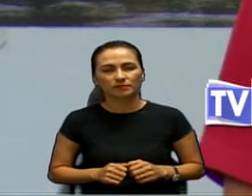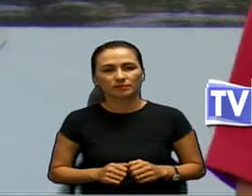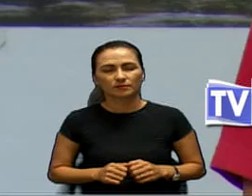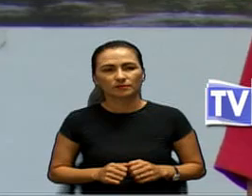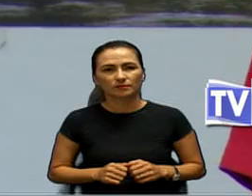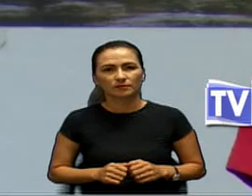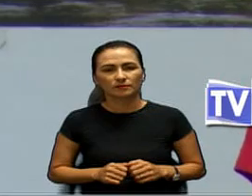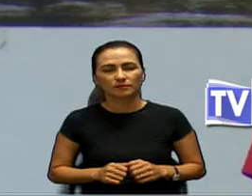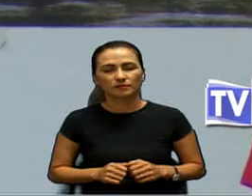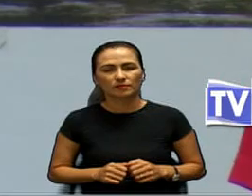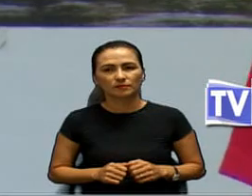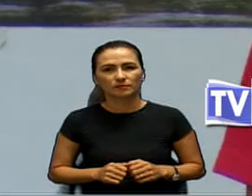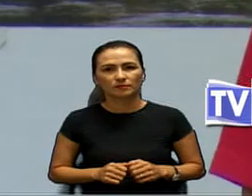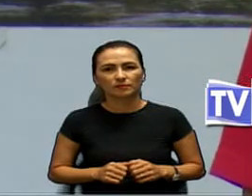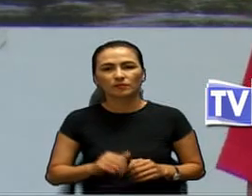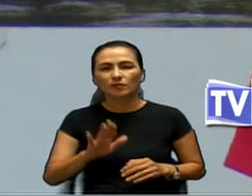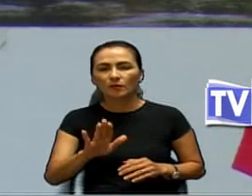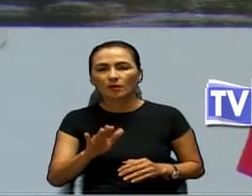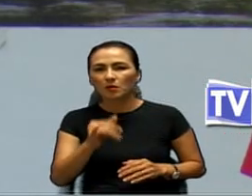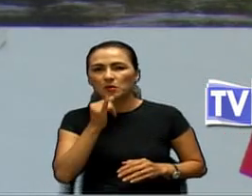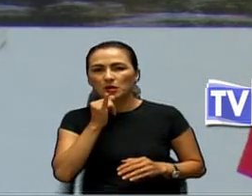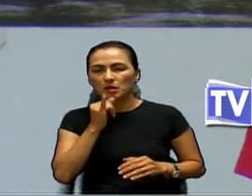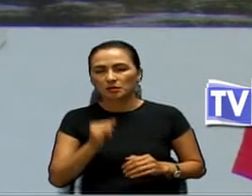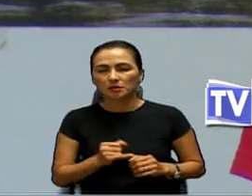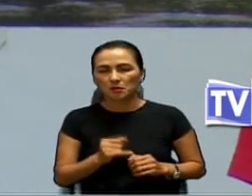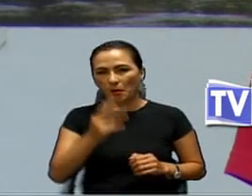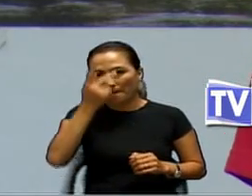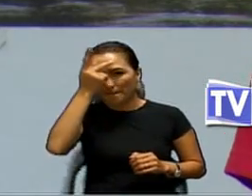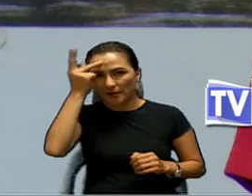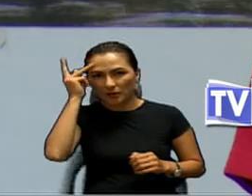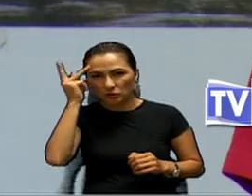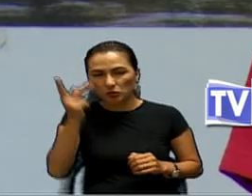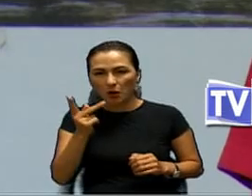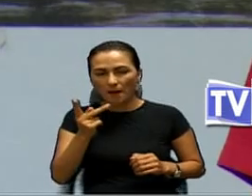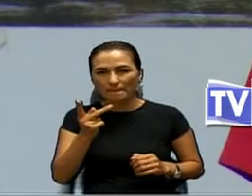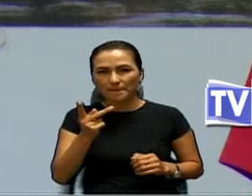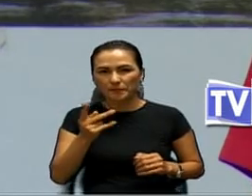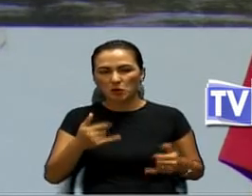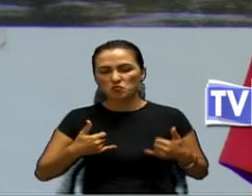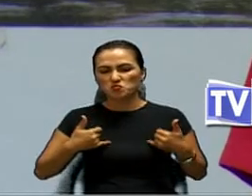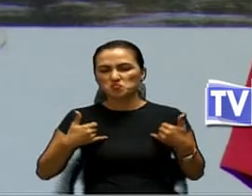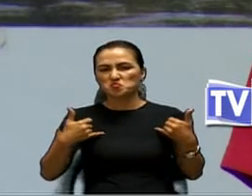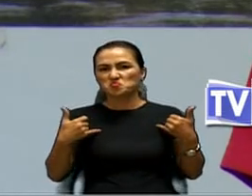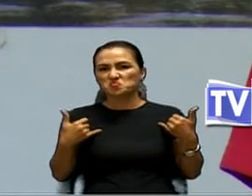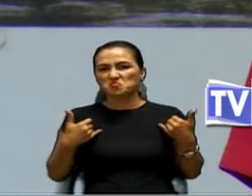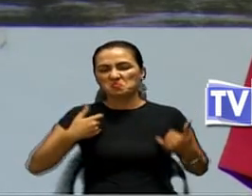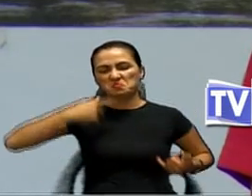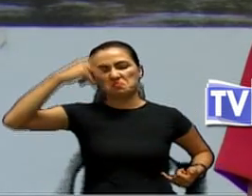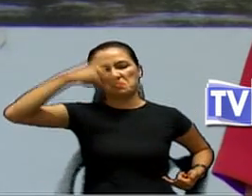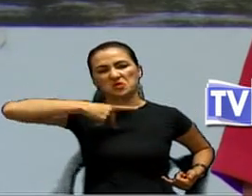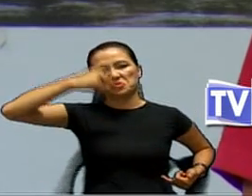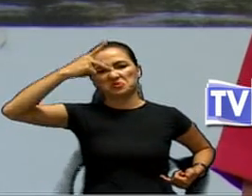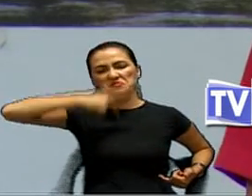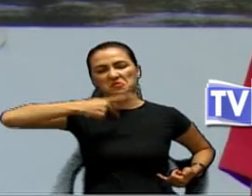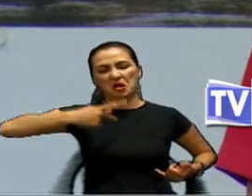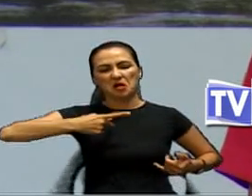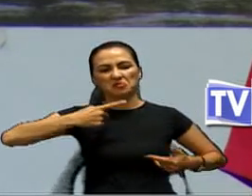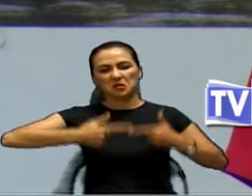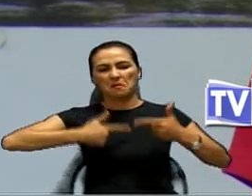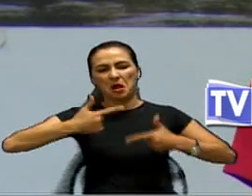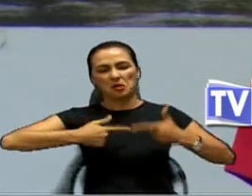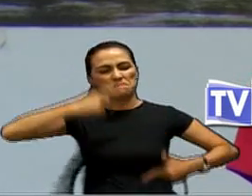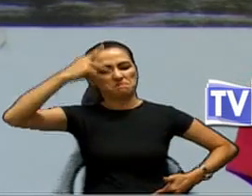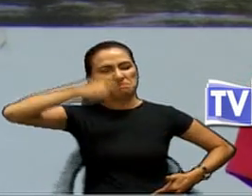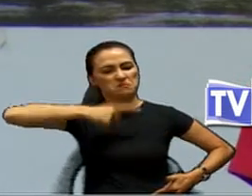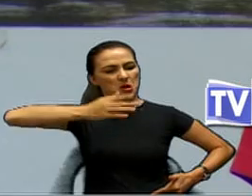qualquer interesse próprio estejam trabalhando para que pessoa não